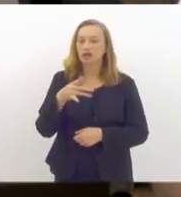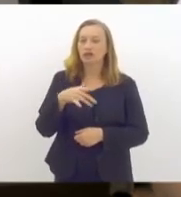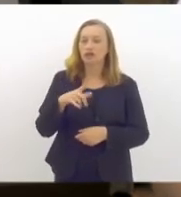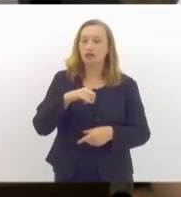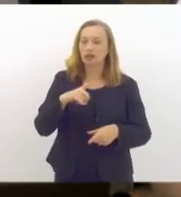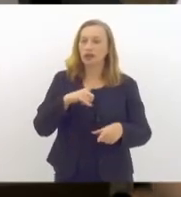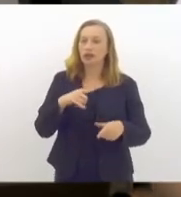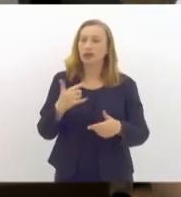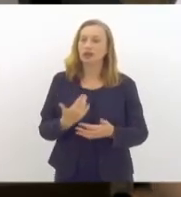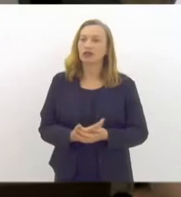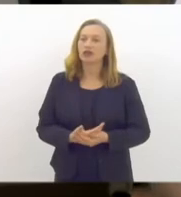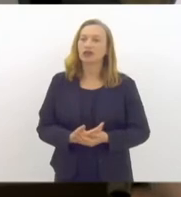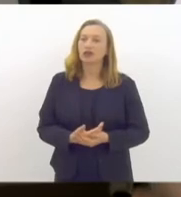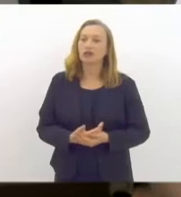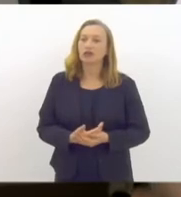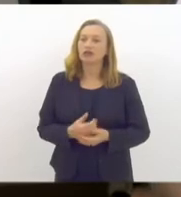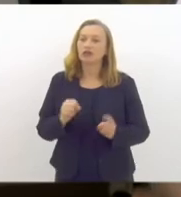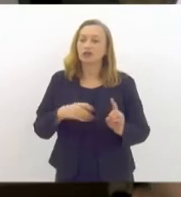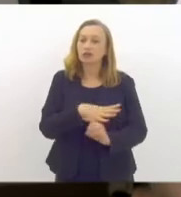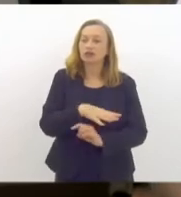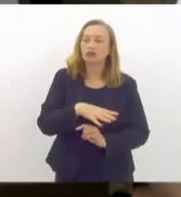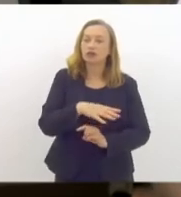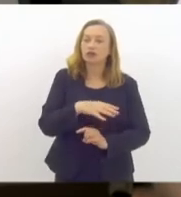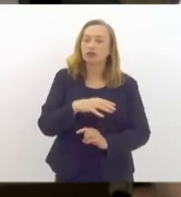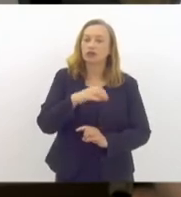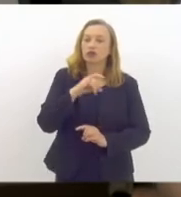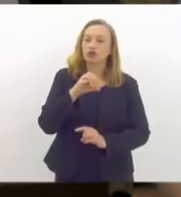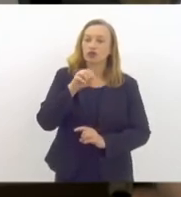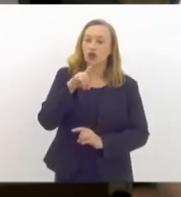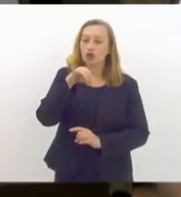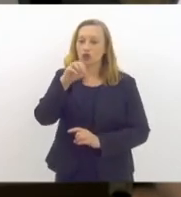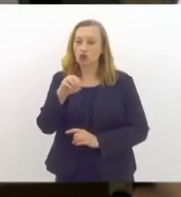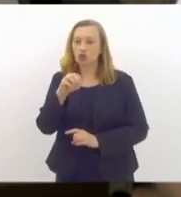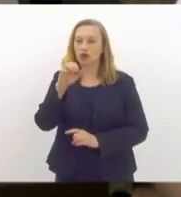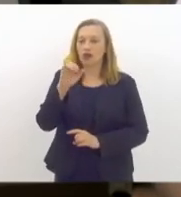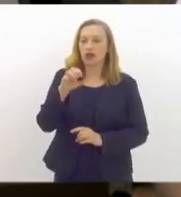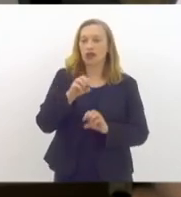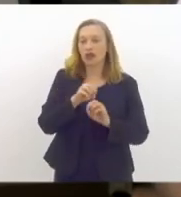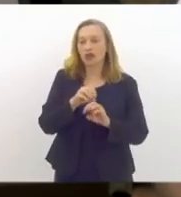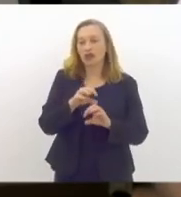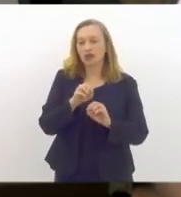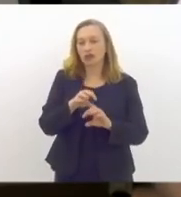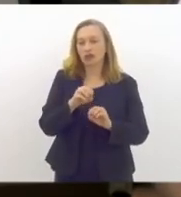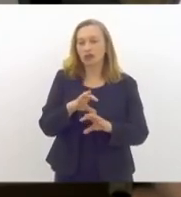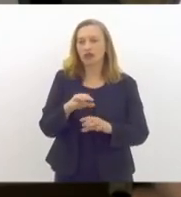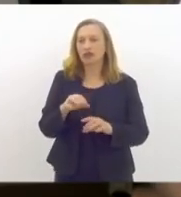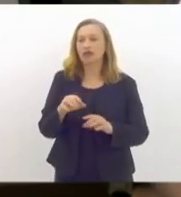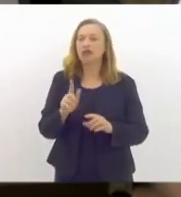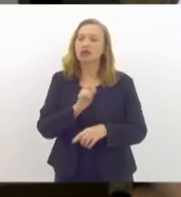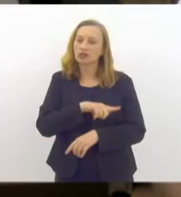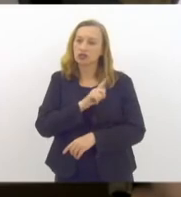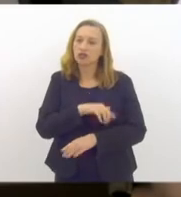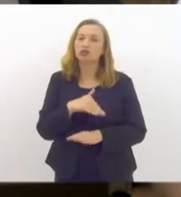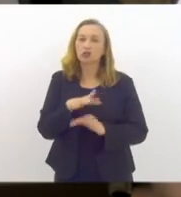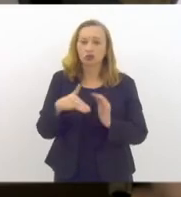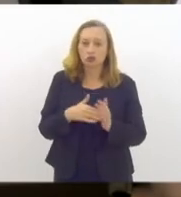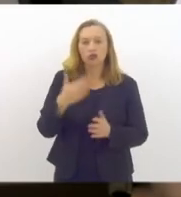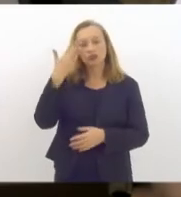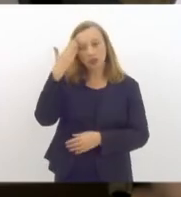atuação no socioeducativo e a gestão, que todos já